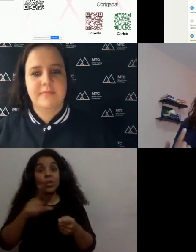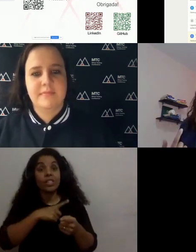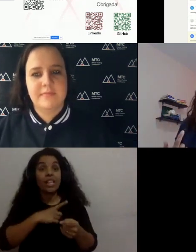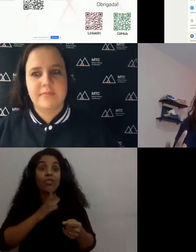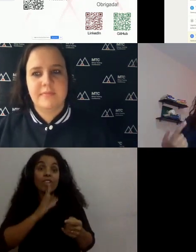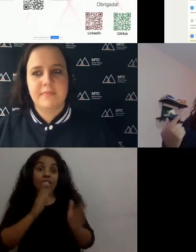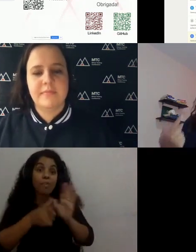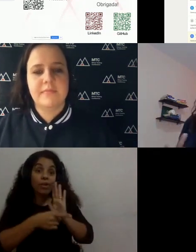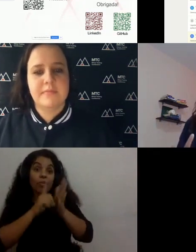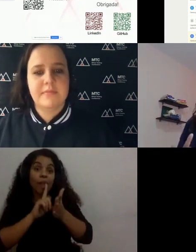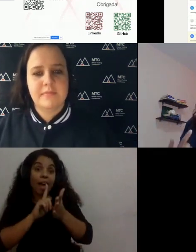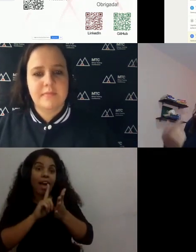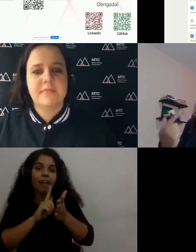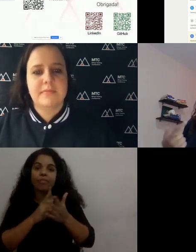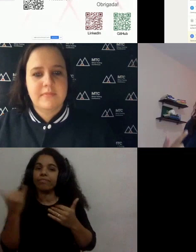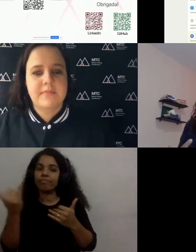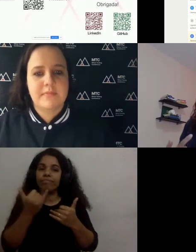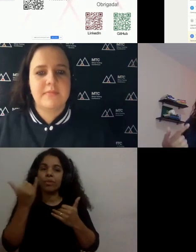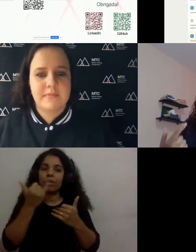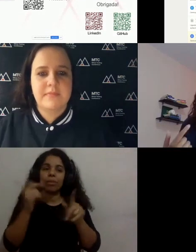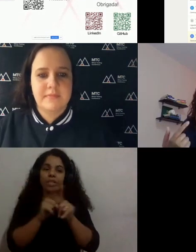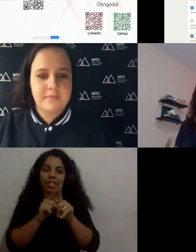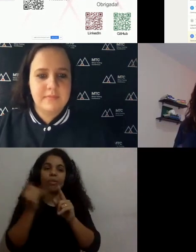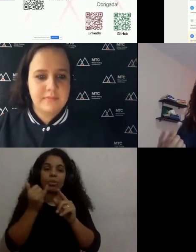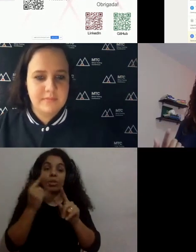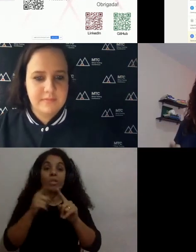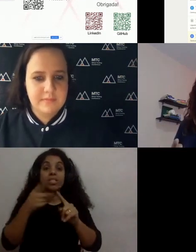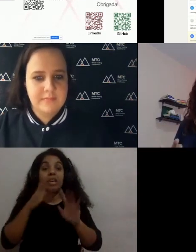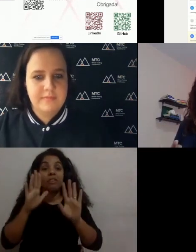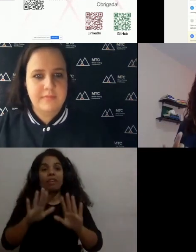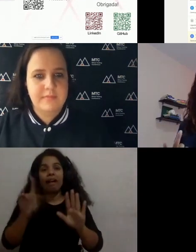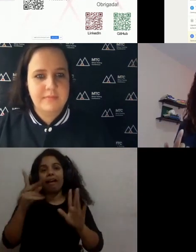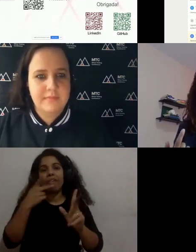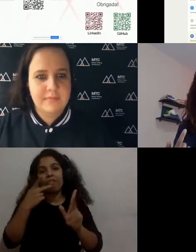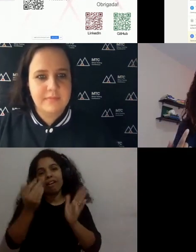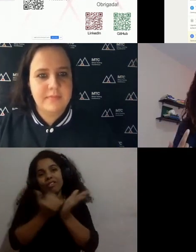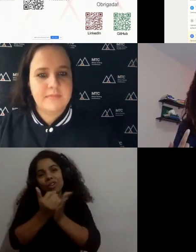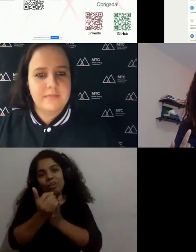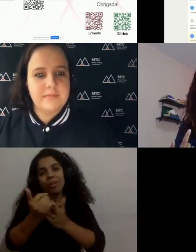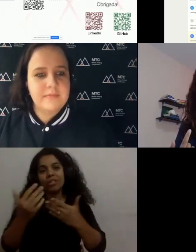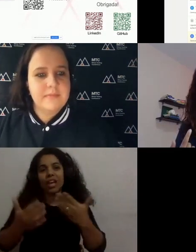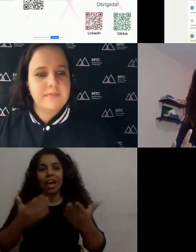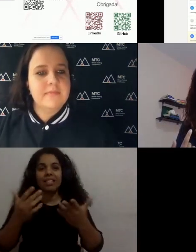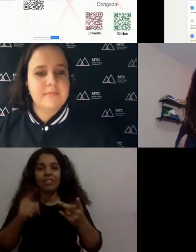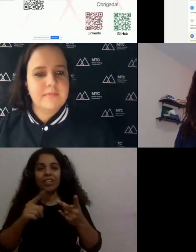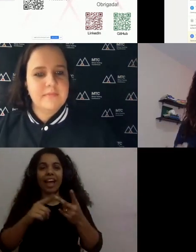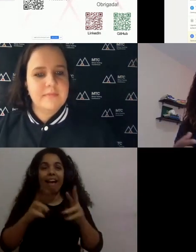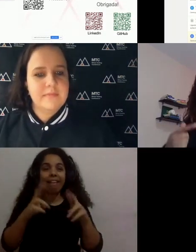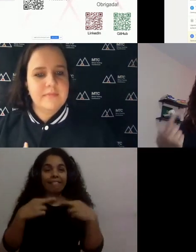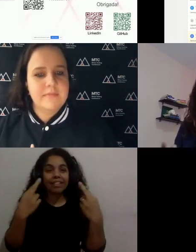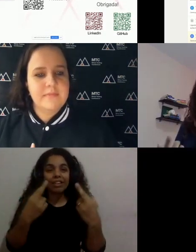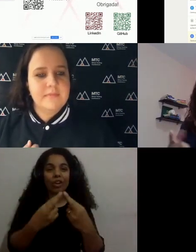conhecimento prévio, é muito importante, Porque se você fica lá, igual eu falei no começo, você fica lá nas